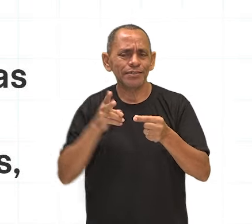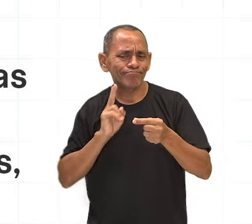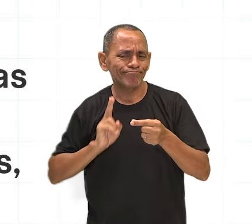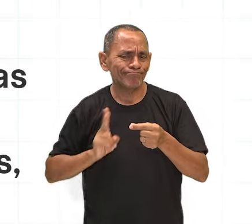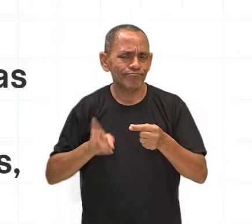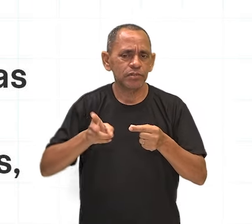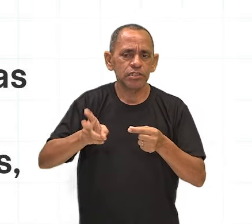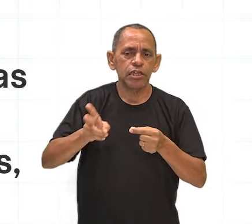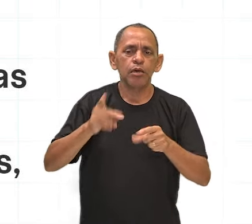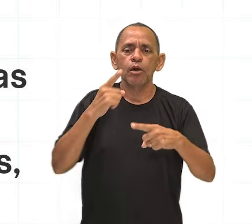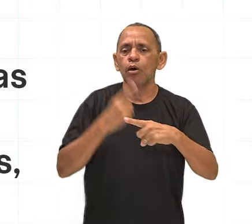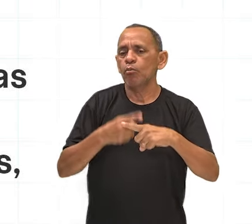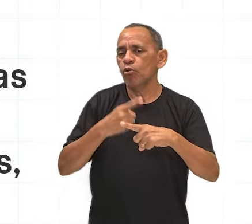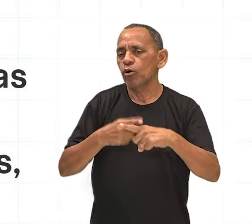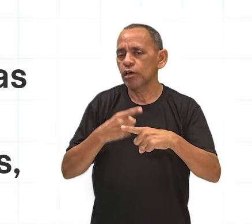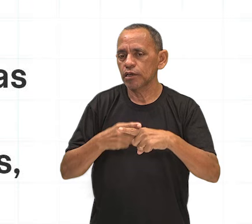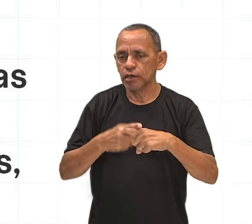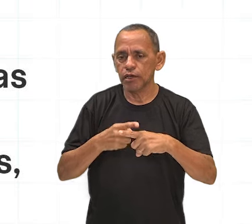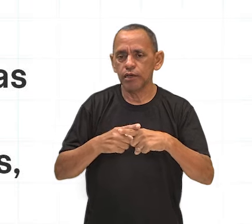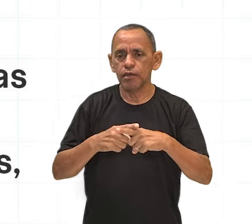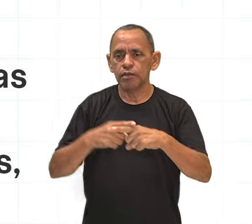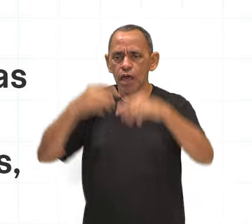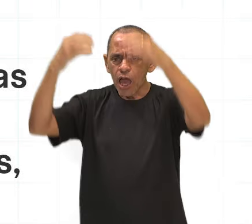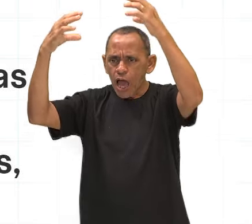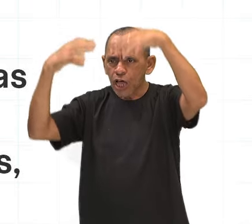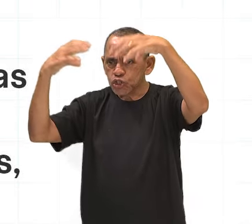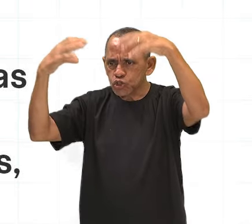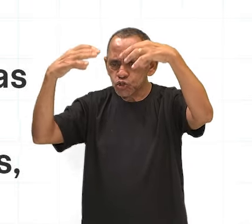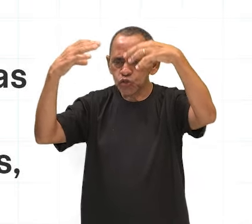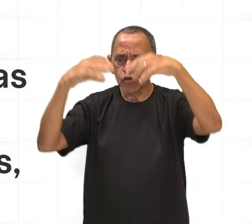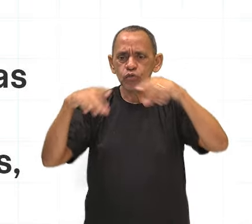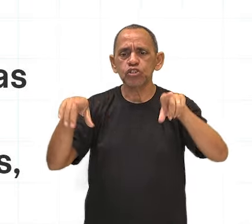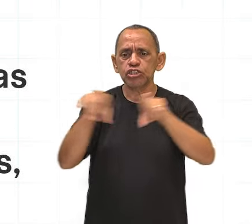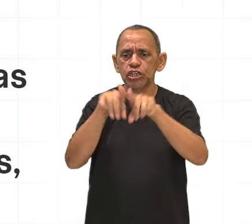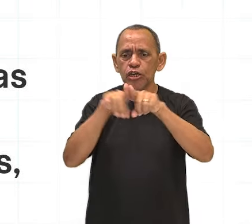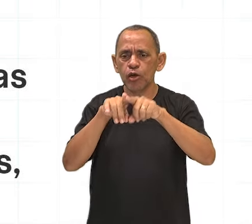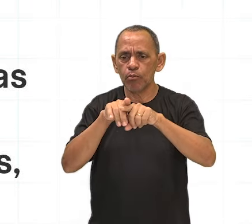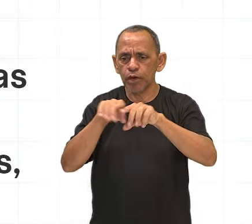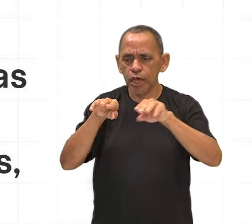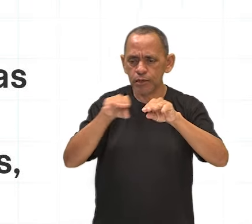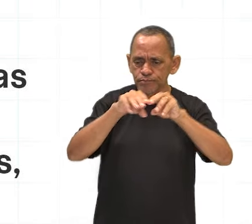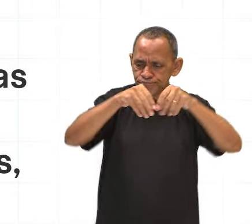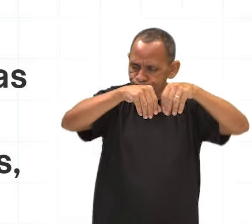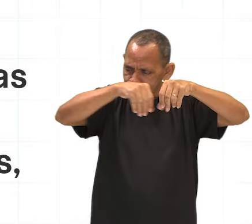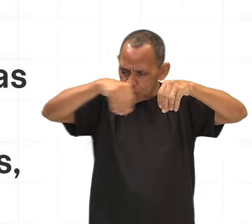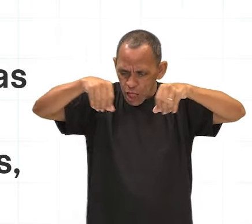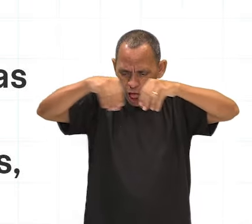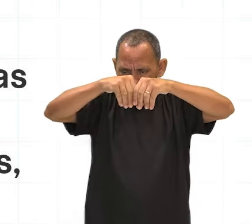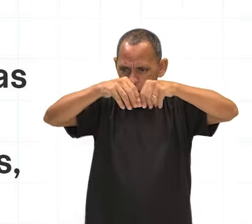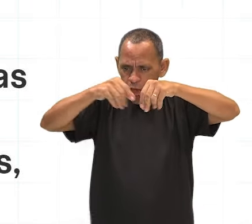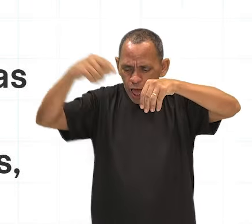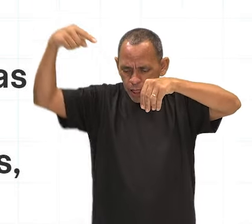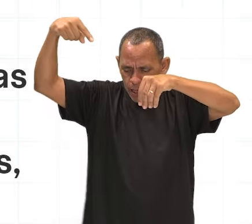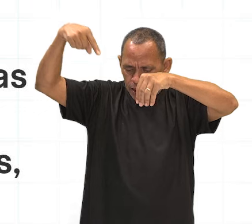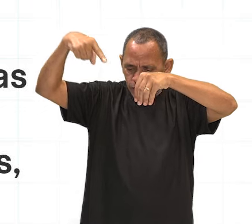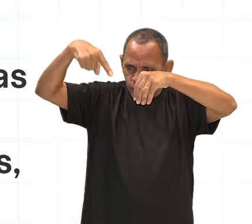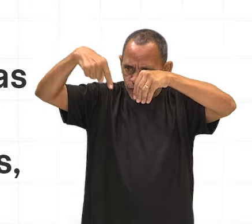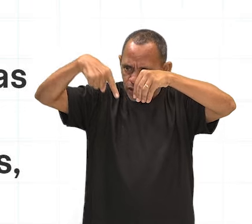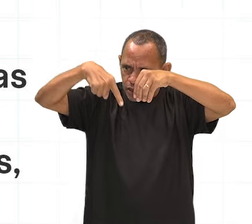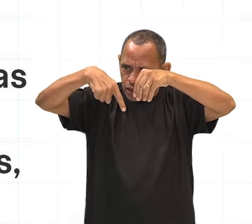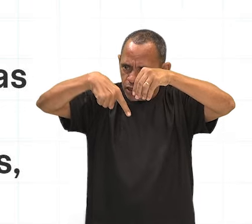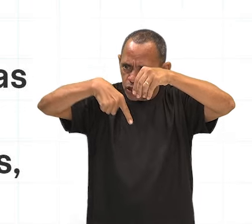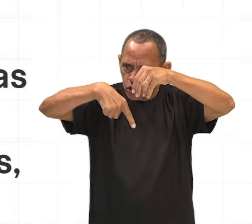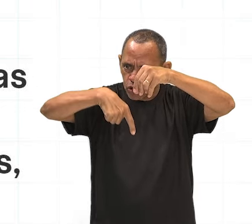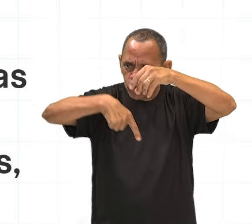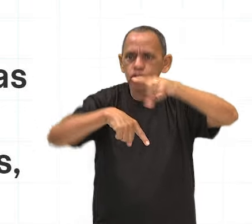grande parte dessa água das chuvas, ela vai infiltrar nos solos e depois ela vai ser também devolvida aí